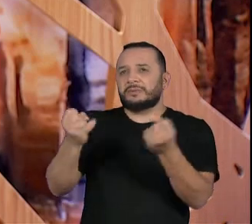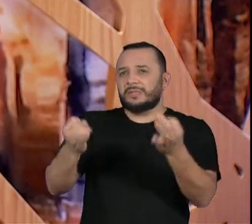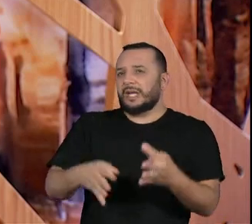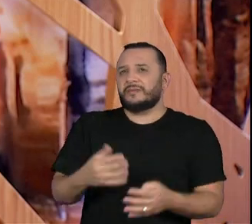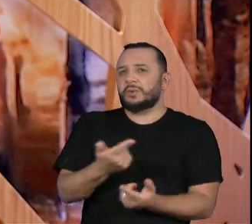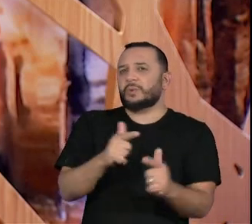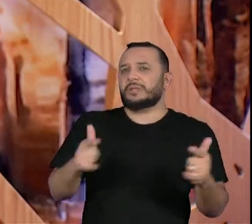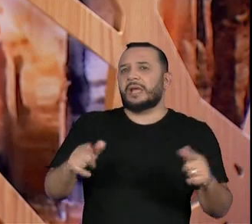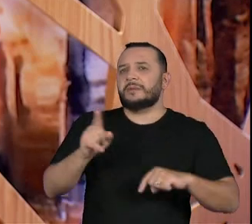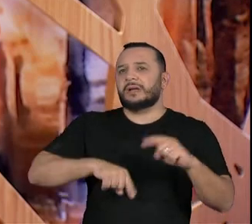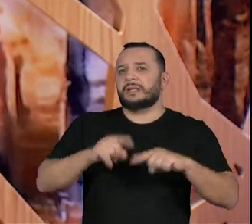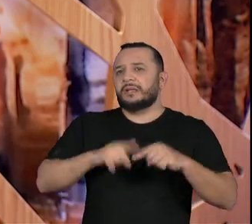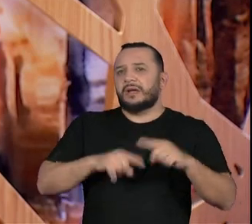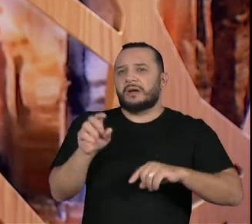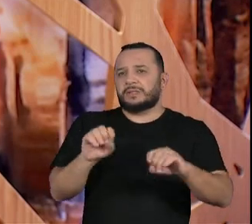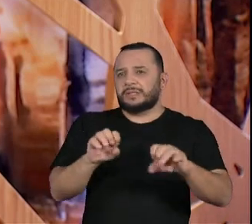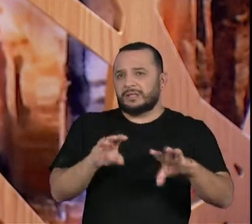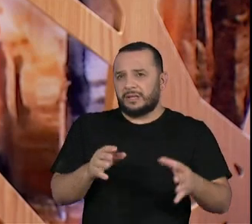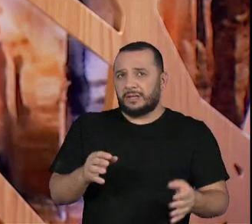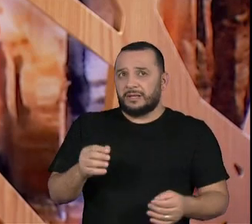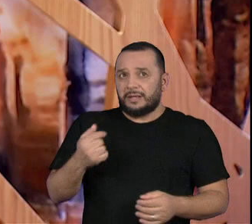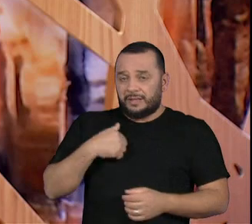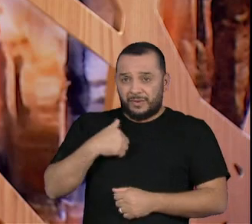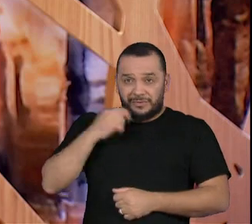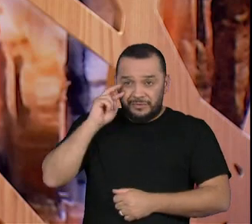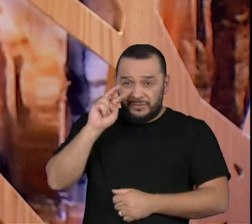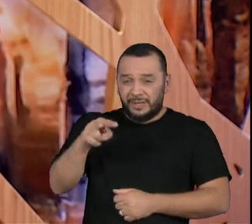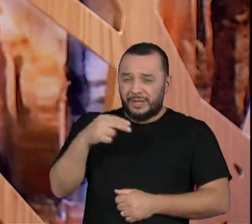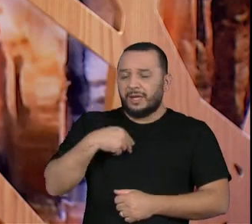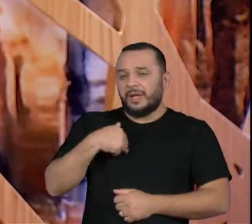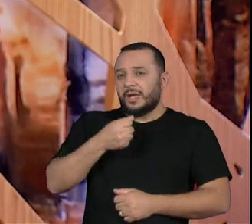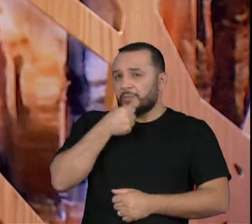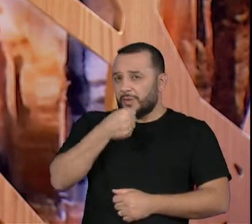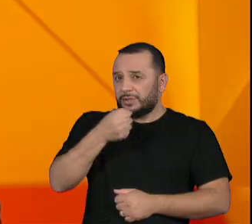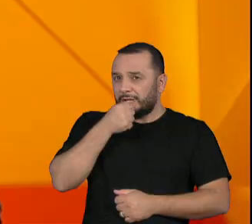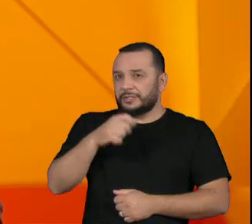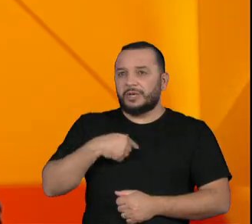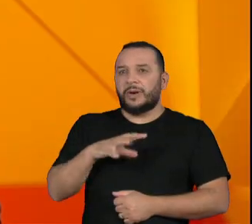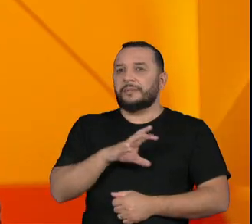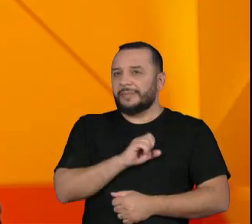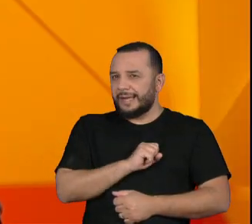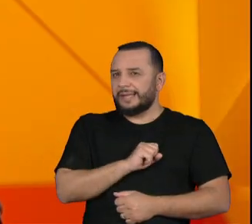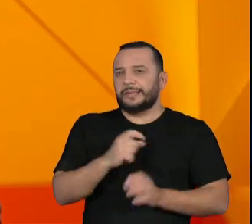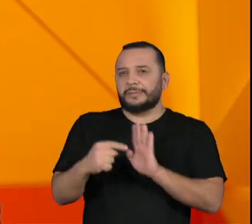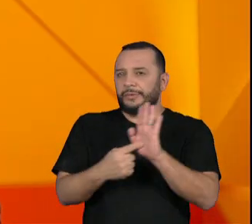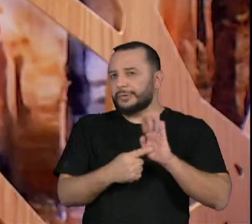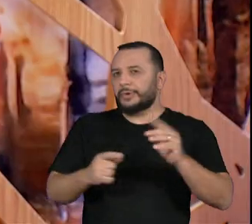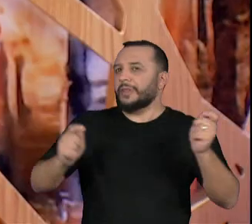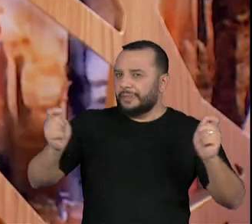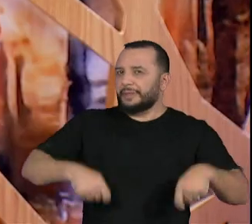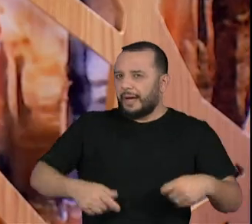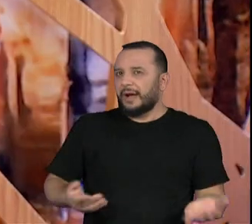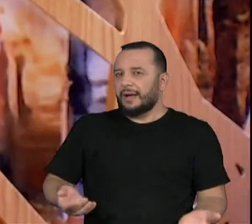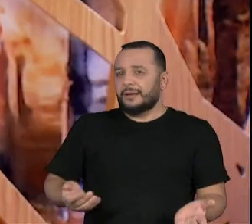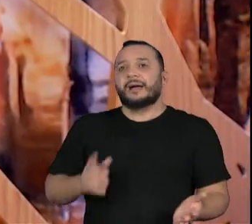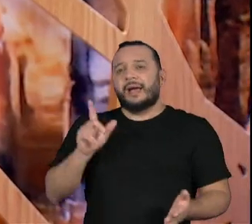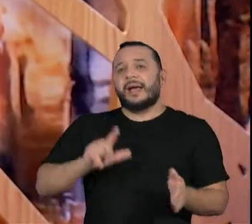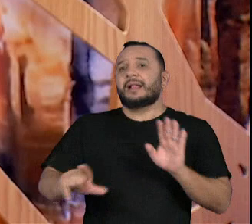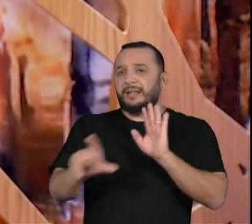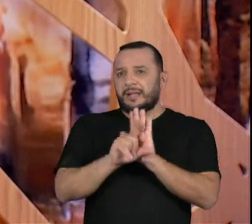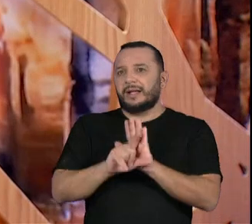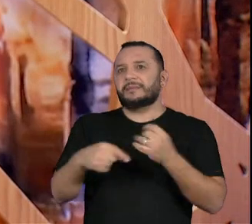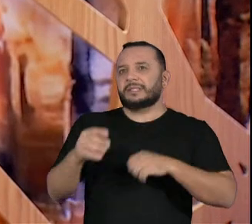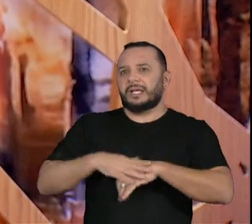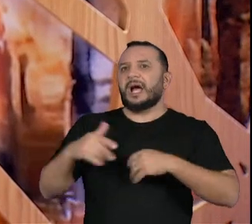isso. Então, essa reportagem, assim, que eu amei, mostrou que é possível. Então, não é questão de material, é lei. Por que não